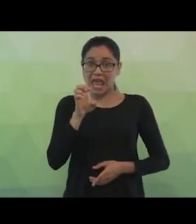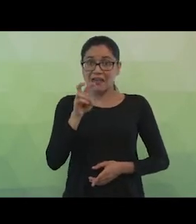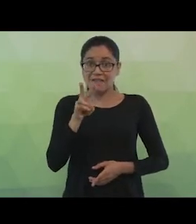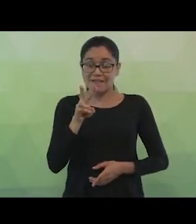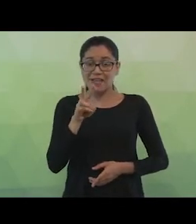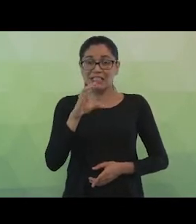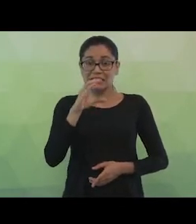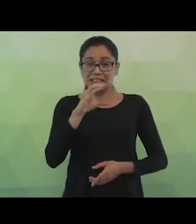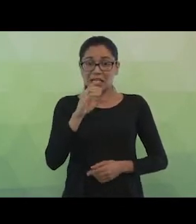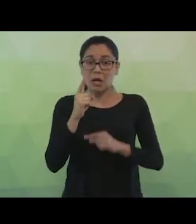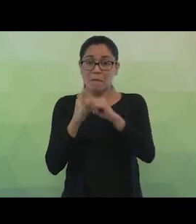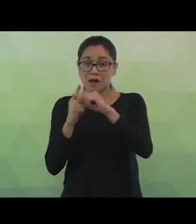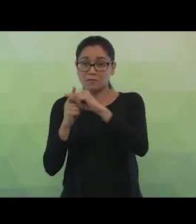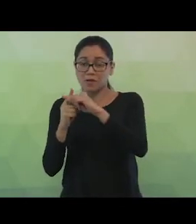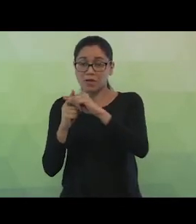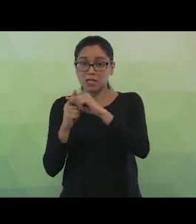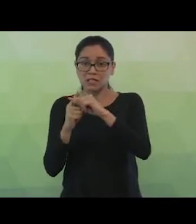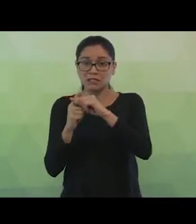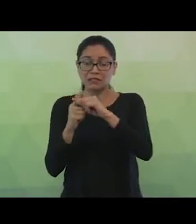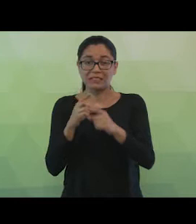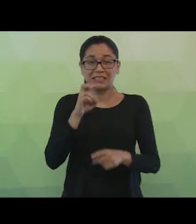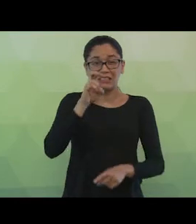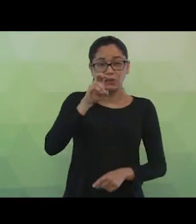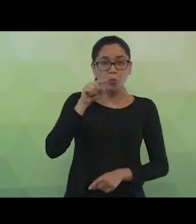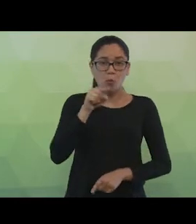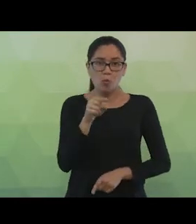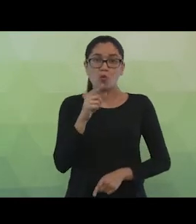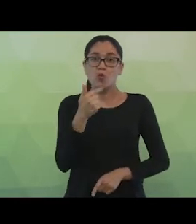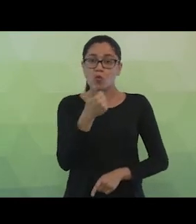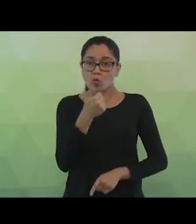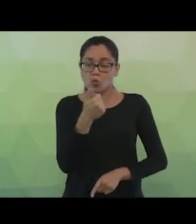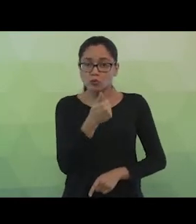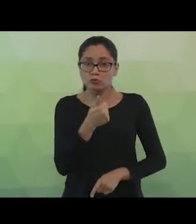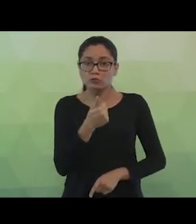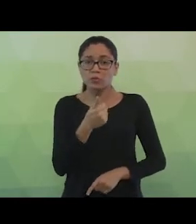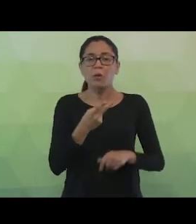na internet o instalador. Basta procurar pelo nome